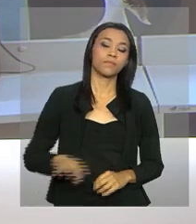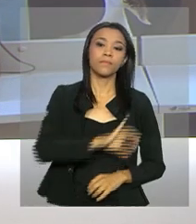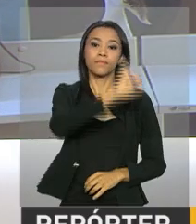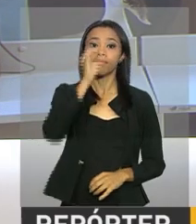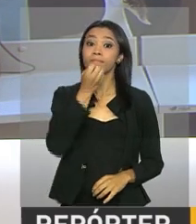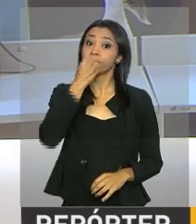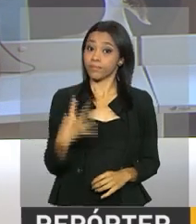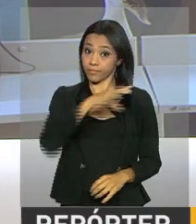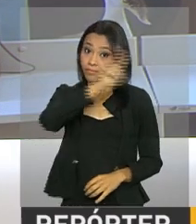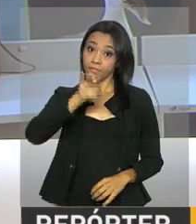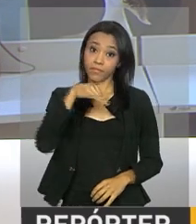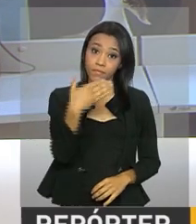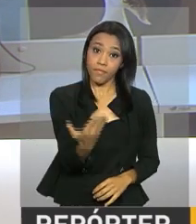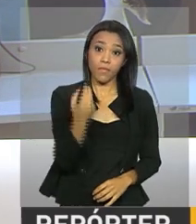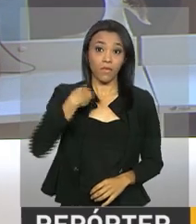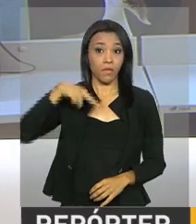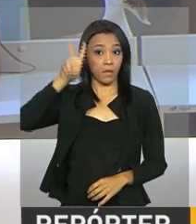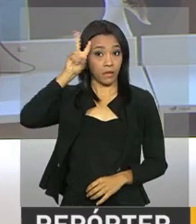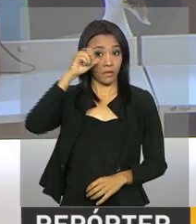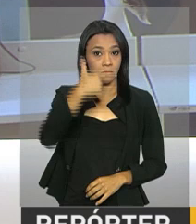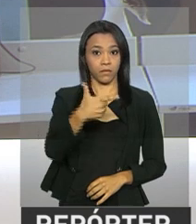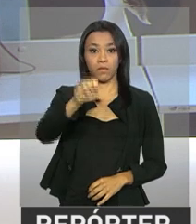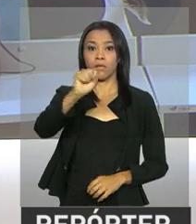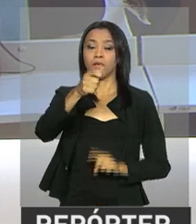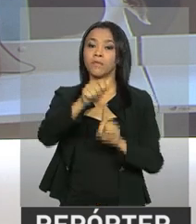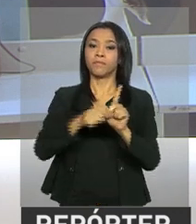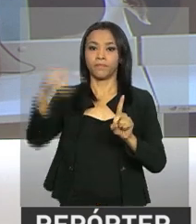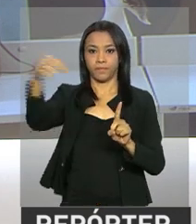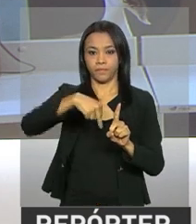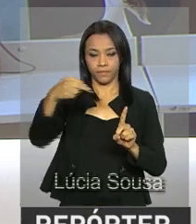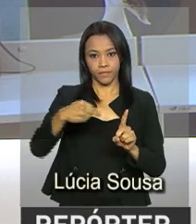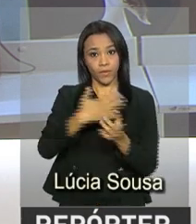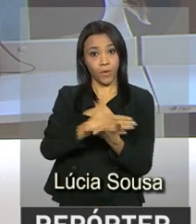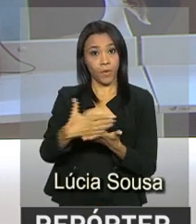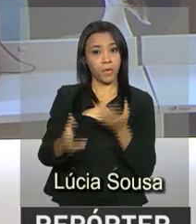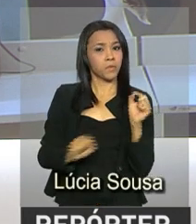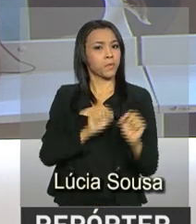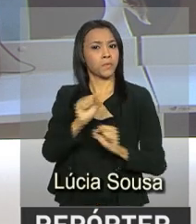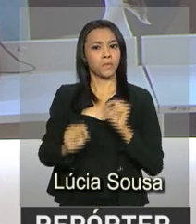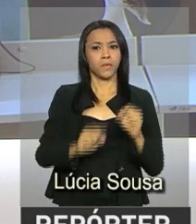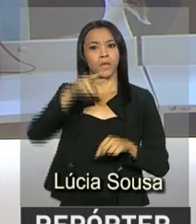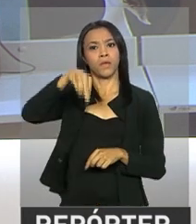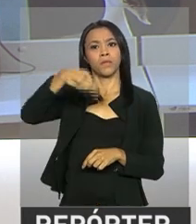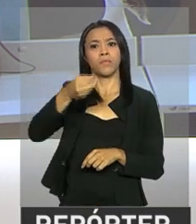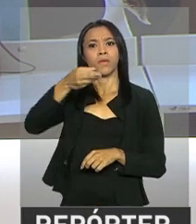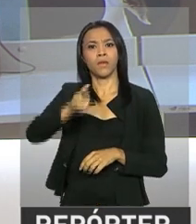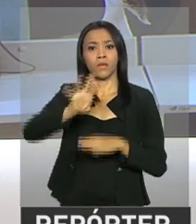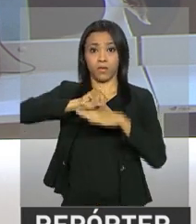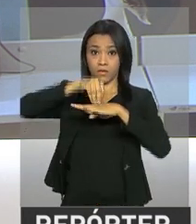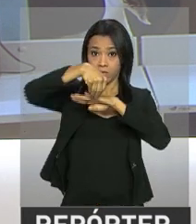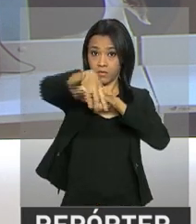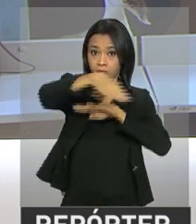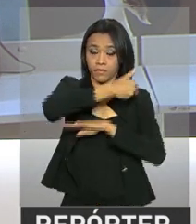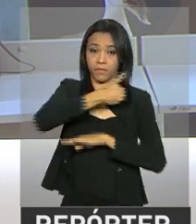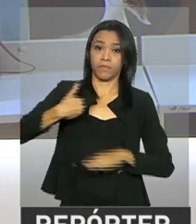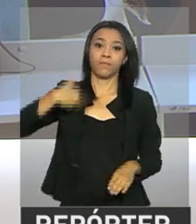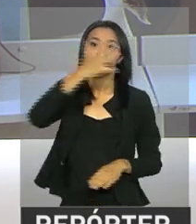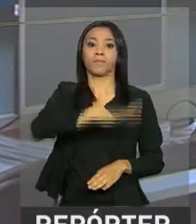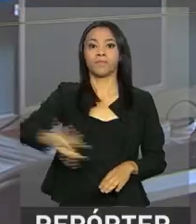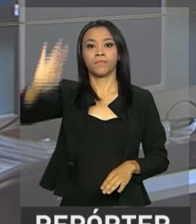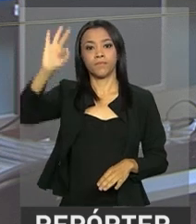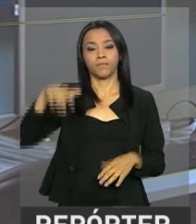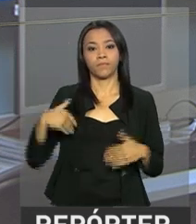Olá, bom dia para você. Segunda-feira, 28 de novembro. Começa agora o Repórter NBR com as notícias do governo